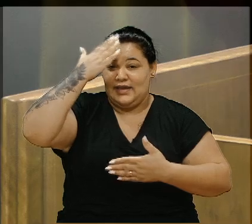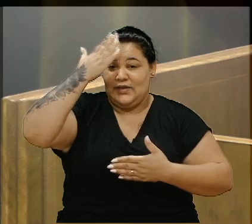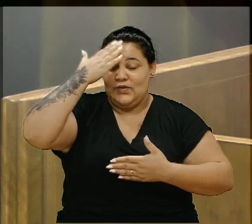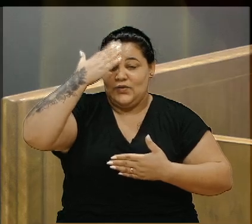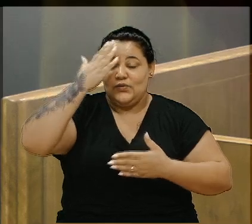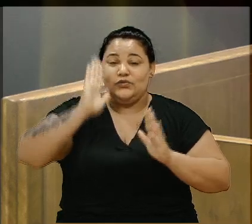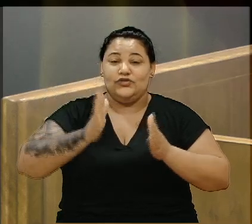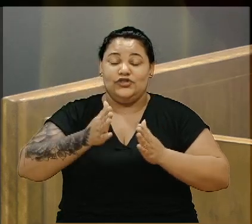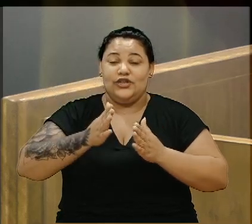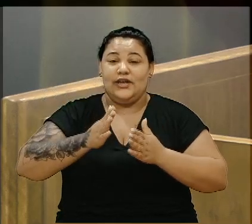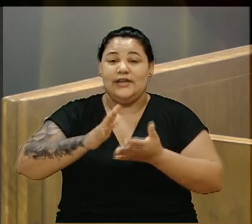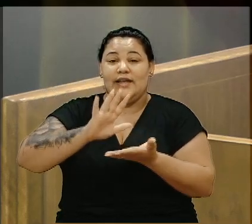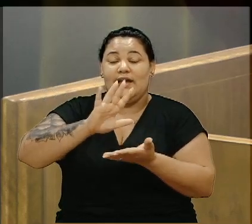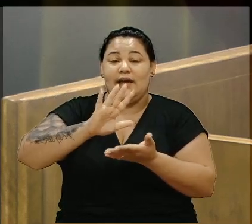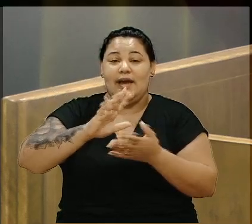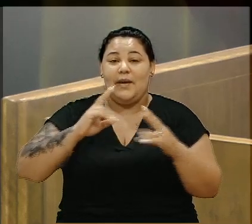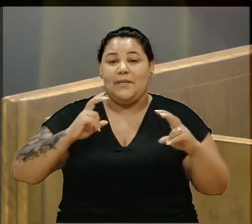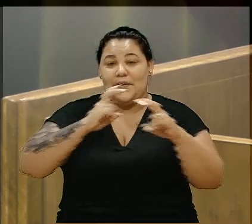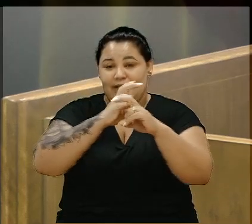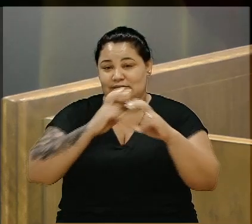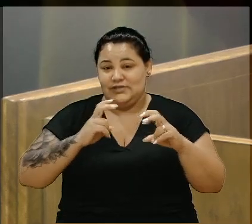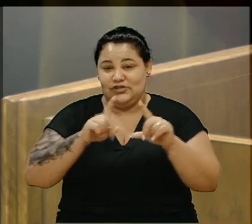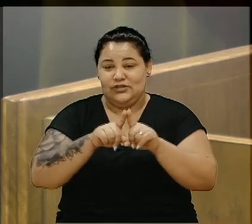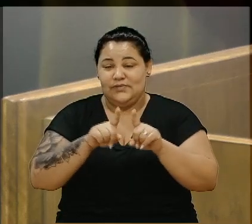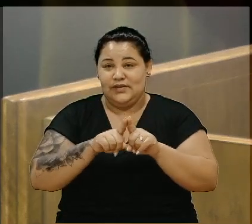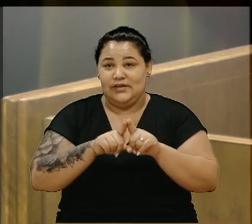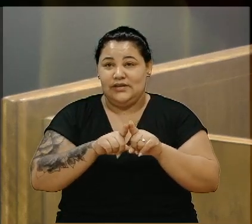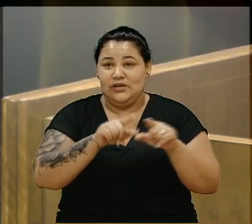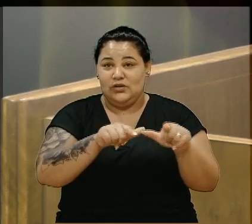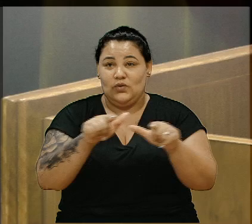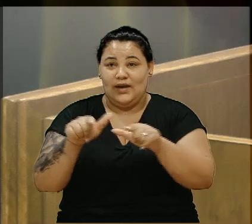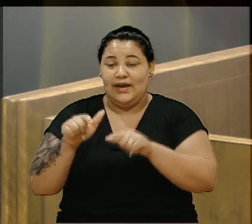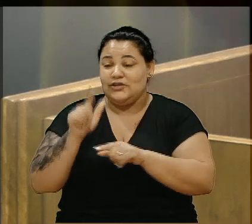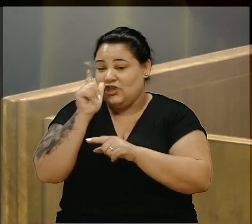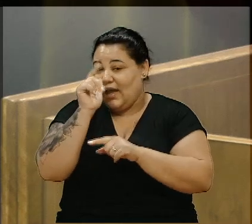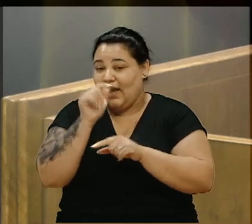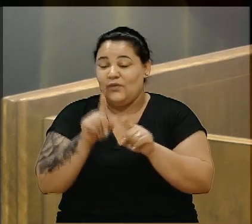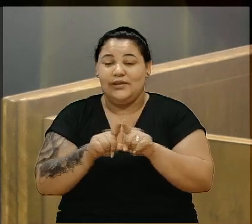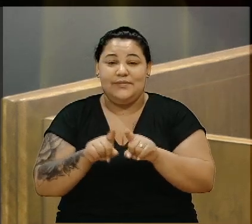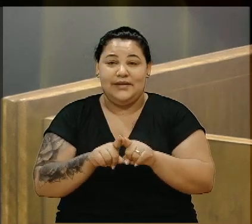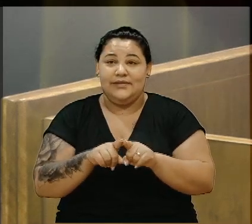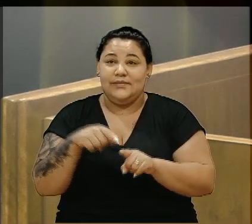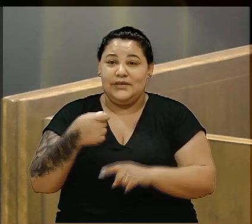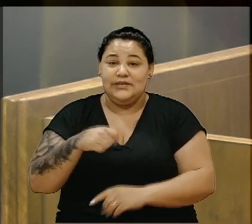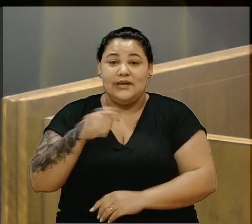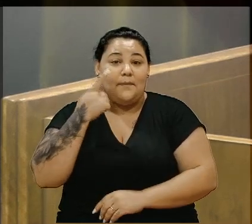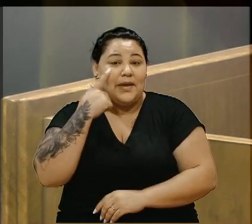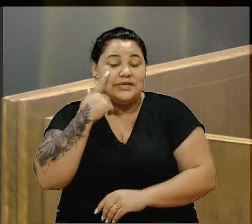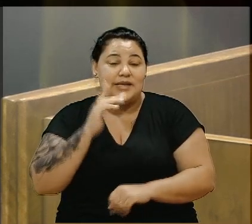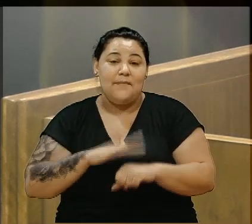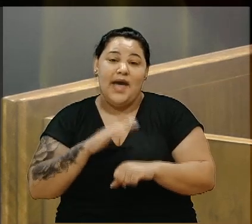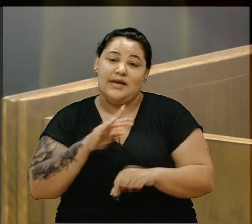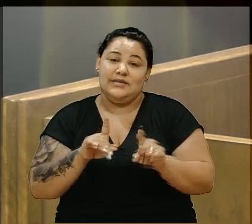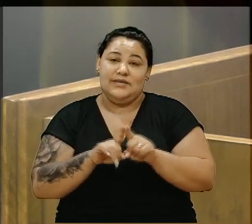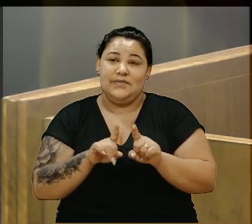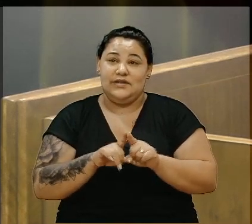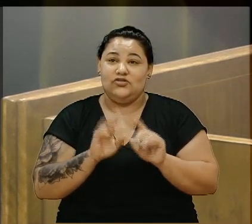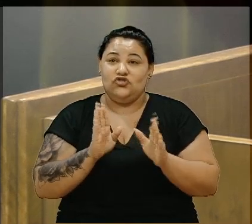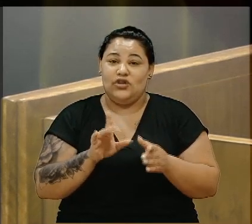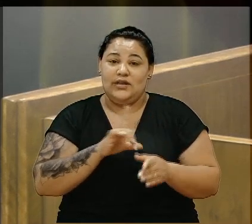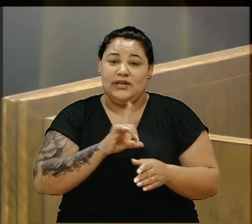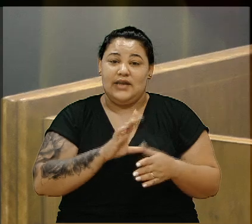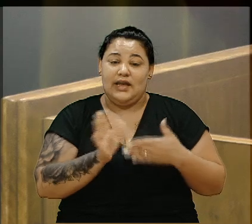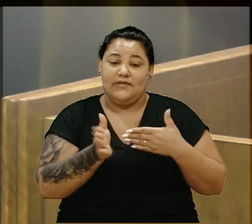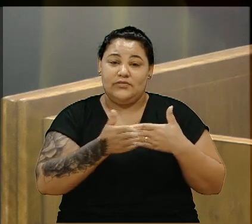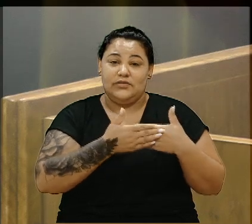locais pontos de hidratação, mas pode ter mais, a gente tem que pensar mais sobre isso. A cidade já tem, né, o fechamento, o trancamento da